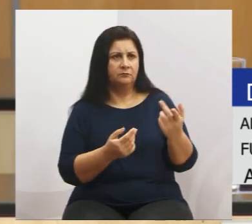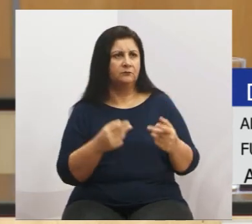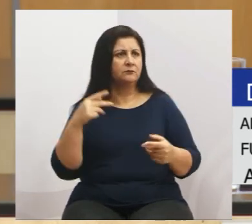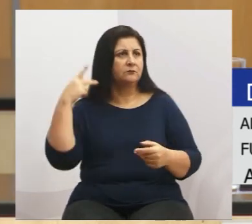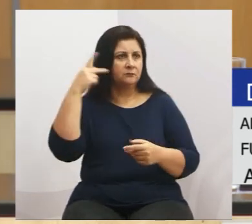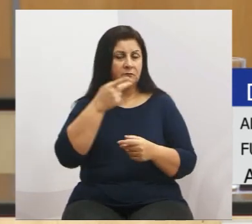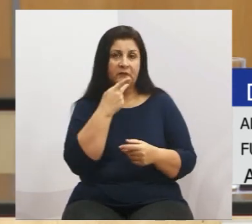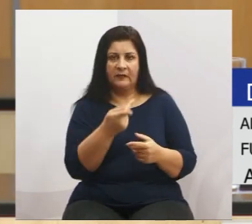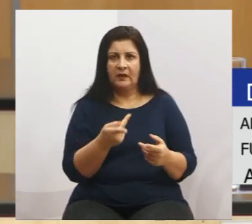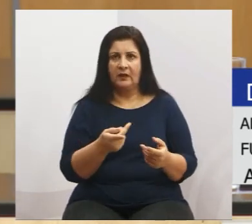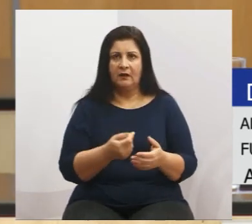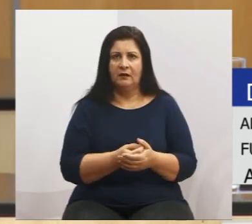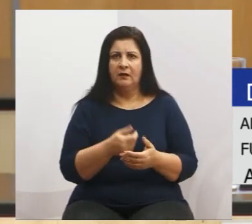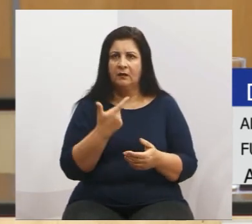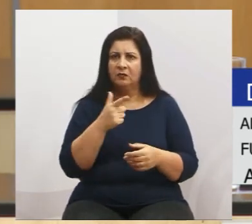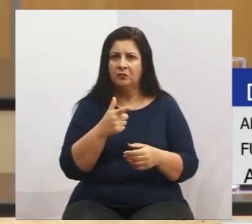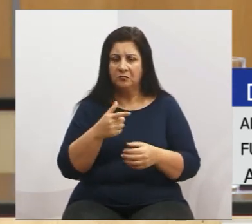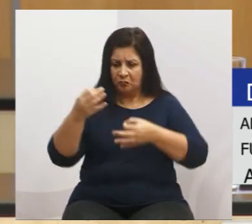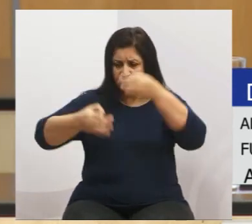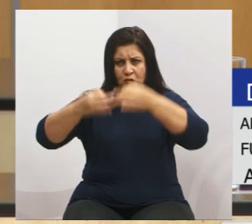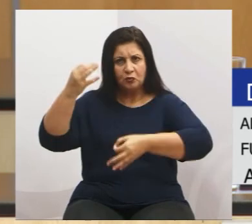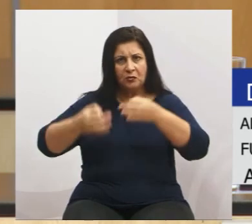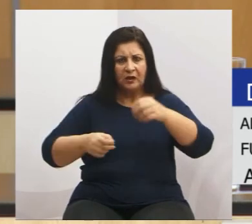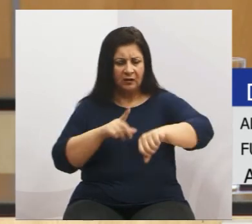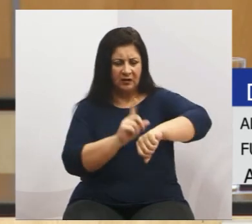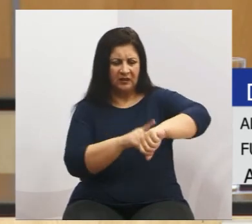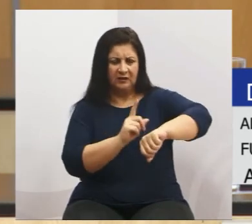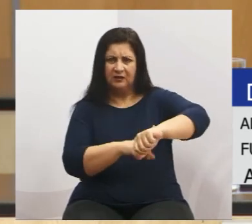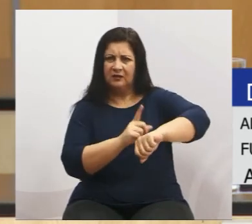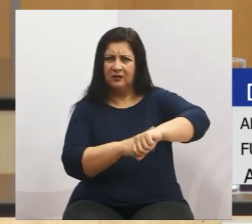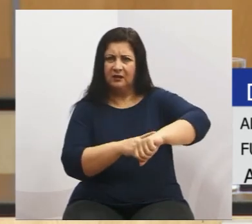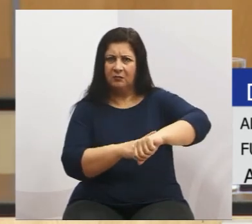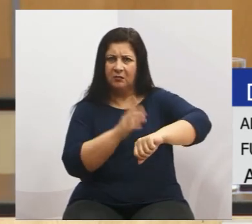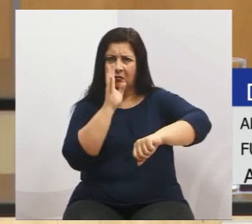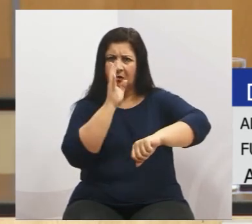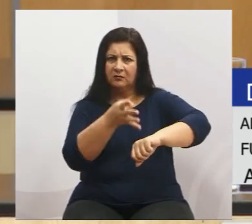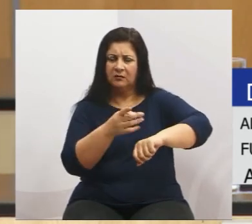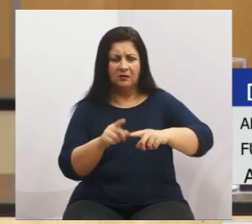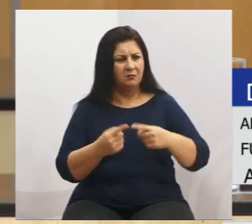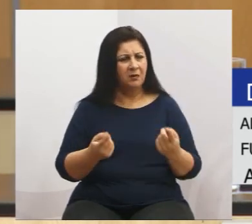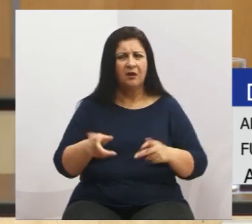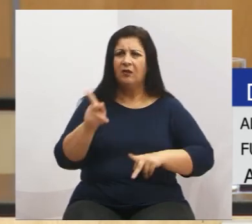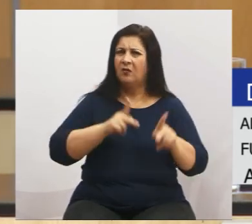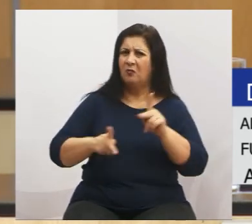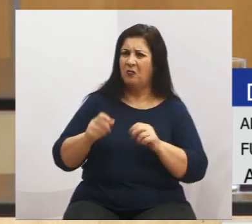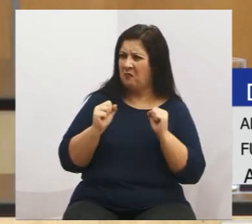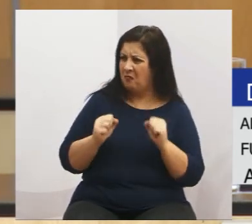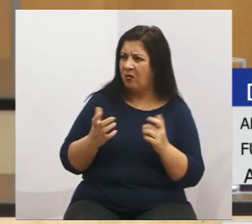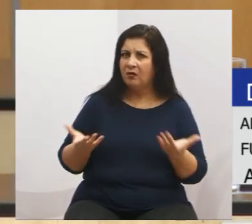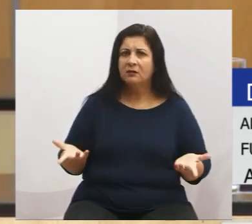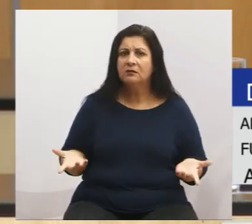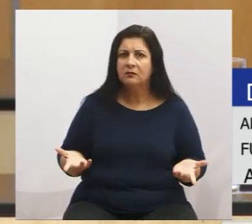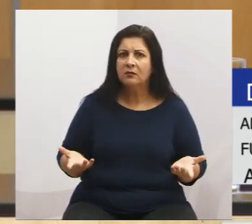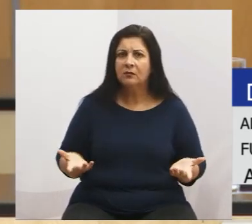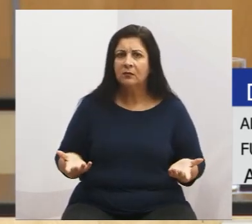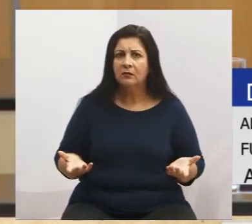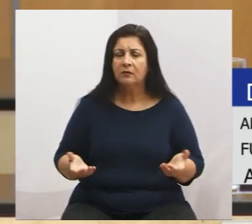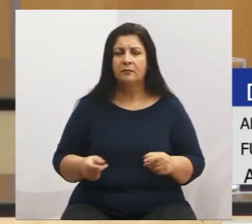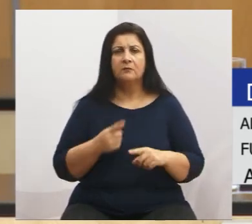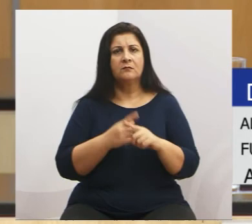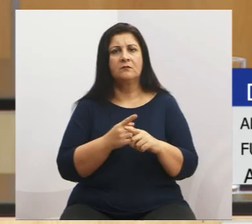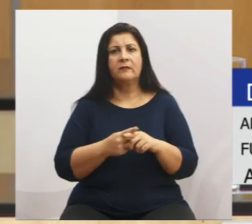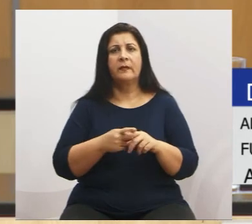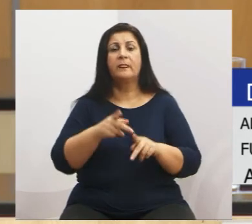prazo de julgar, mas e que julga a população, eu acho que tem que mudar. Né? Porque o povo, quando entra